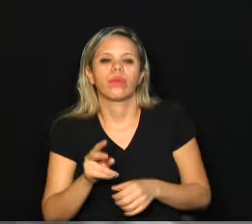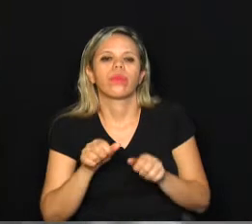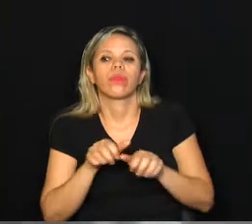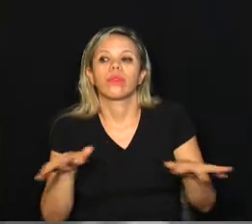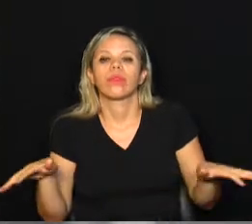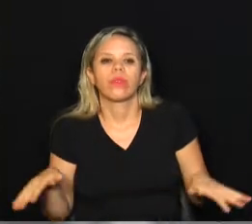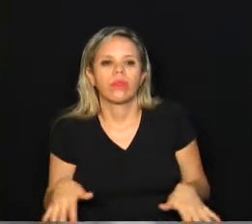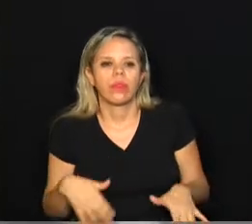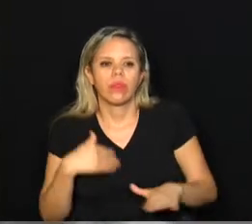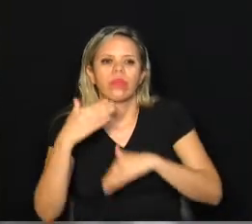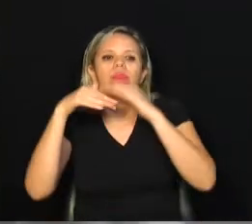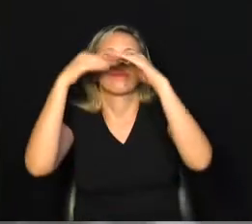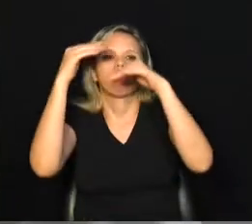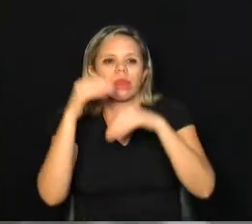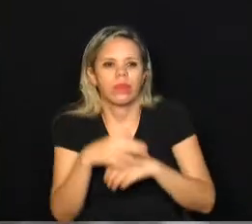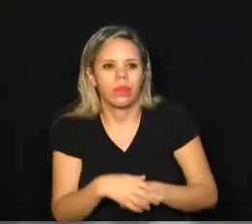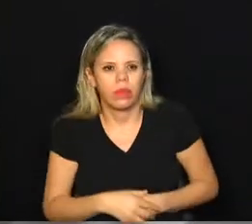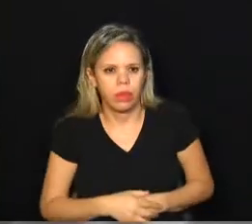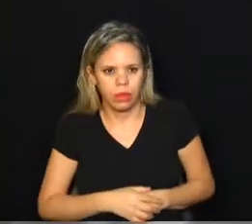o desenvolvimento